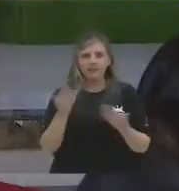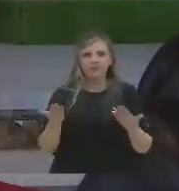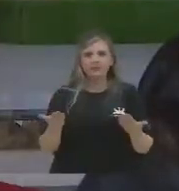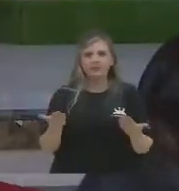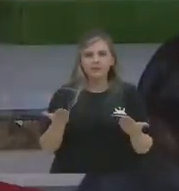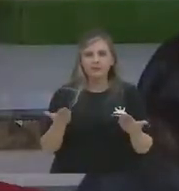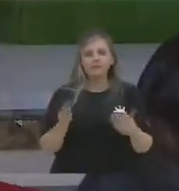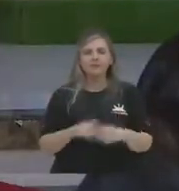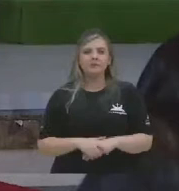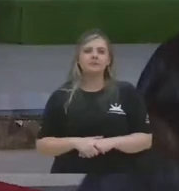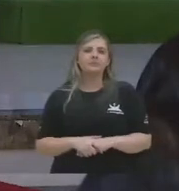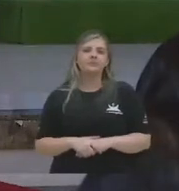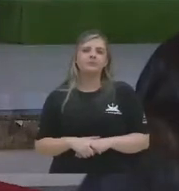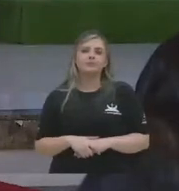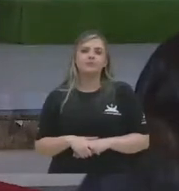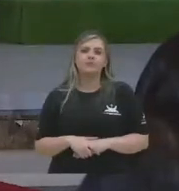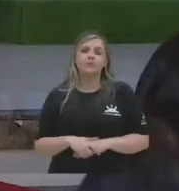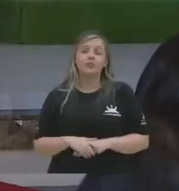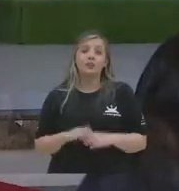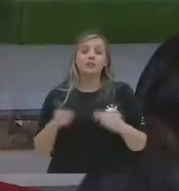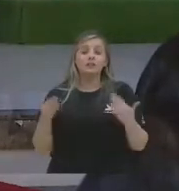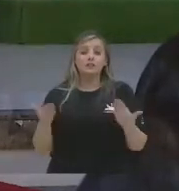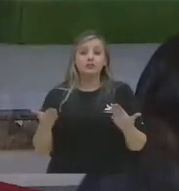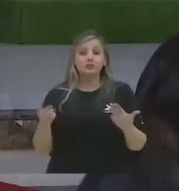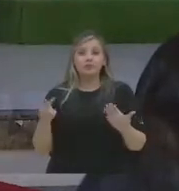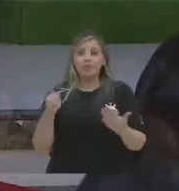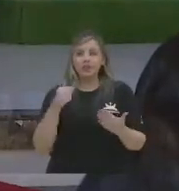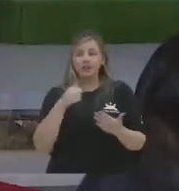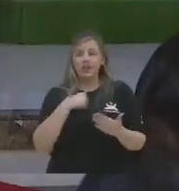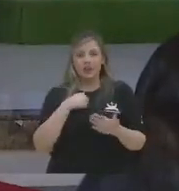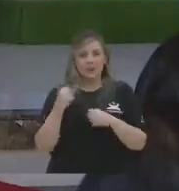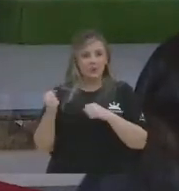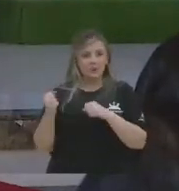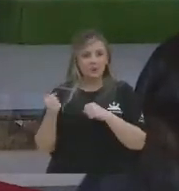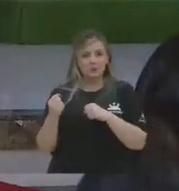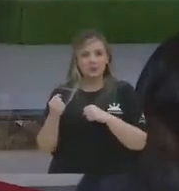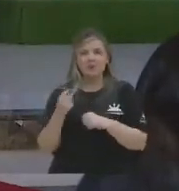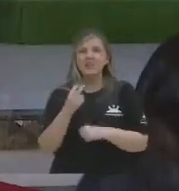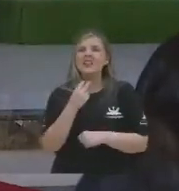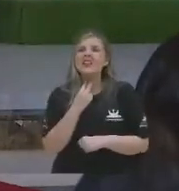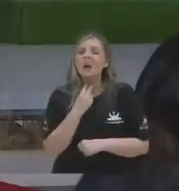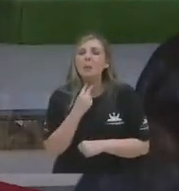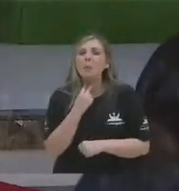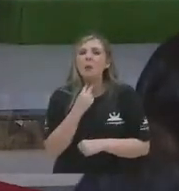Então aqui, ó, eu não posso ficar parado esperando.